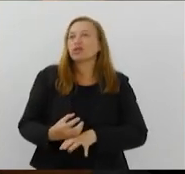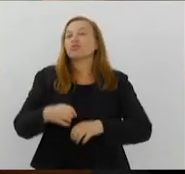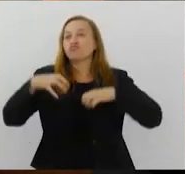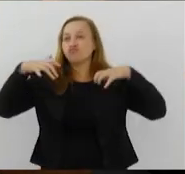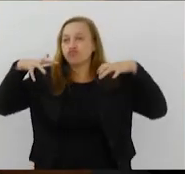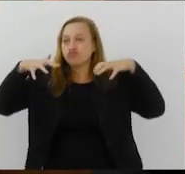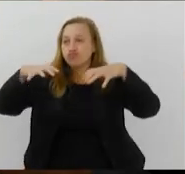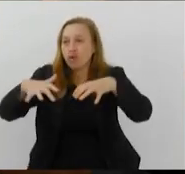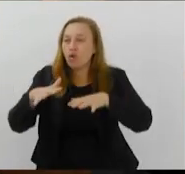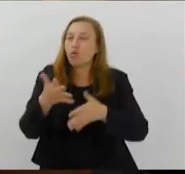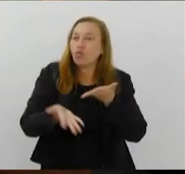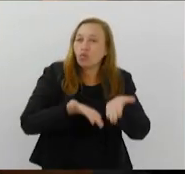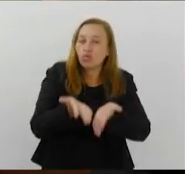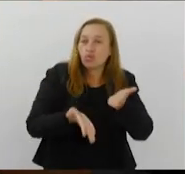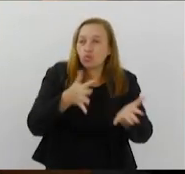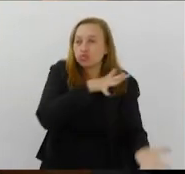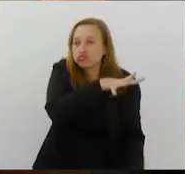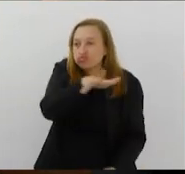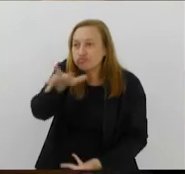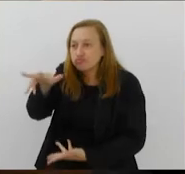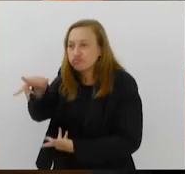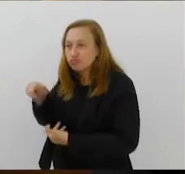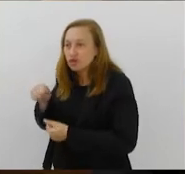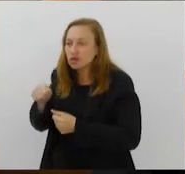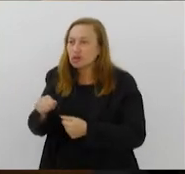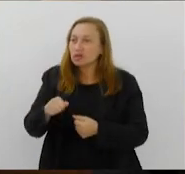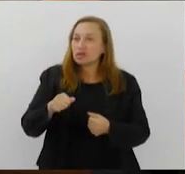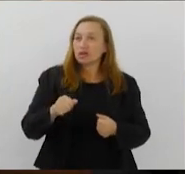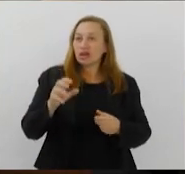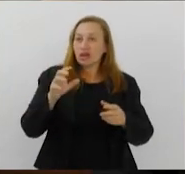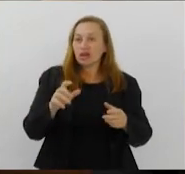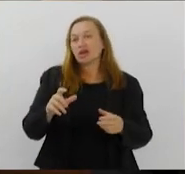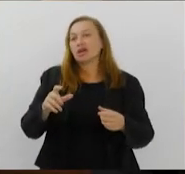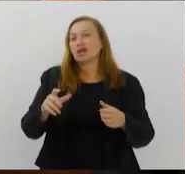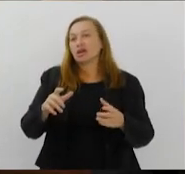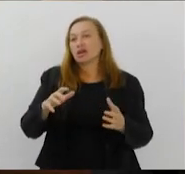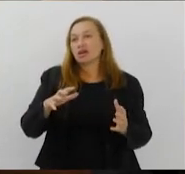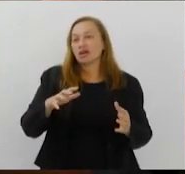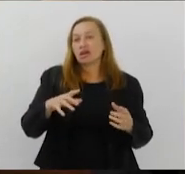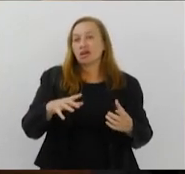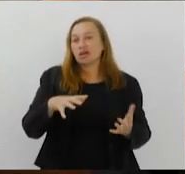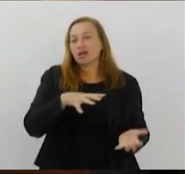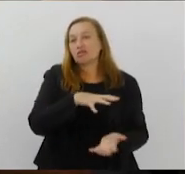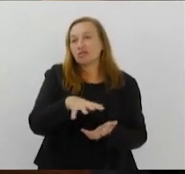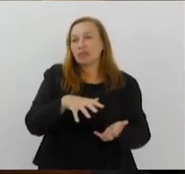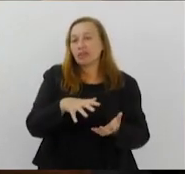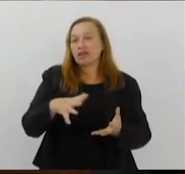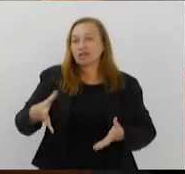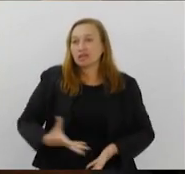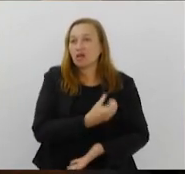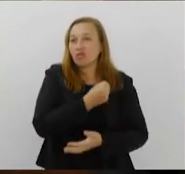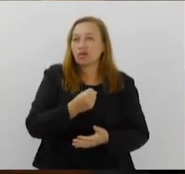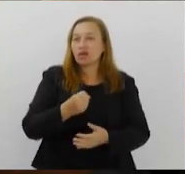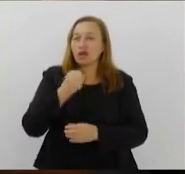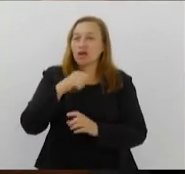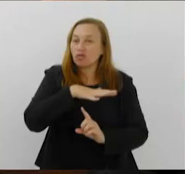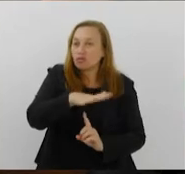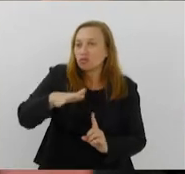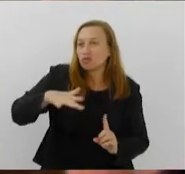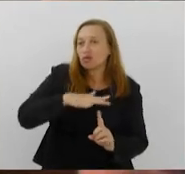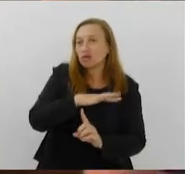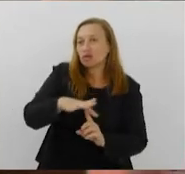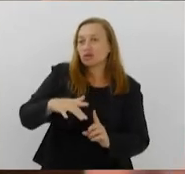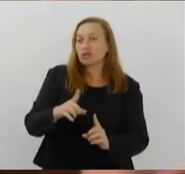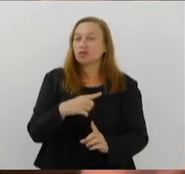O cuidado com o planeta será a grande revolução que salvará nosso meio ambiente. Somos um ponto